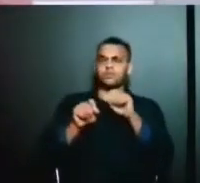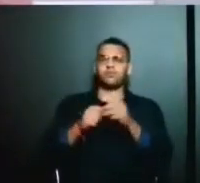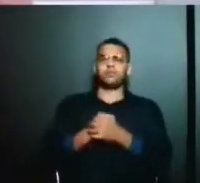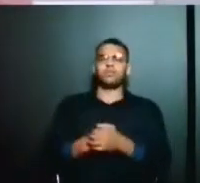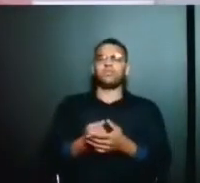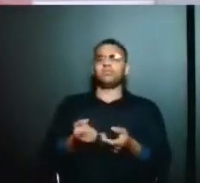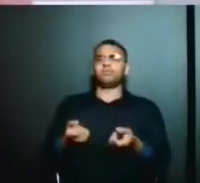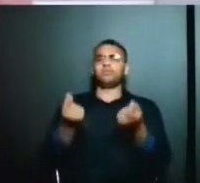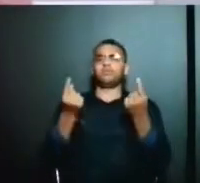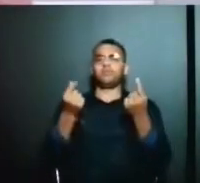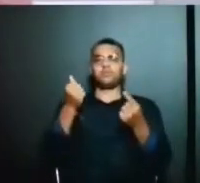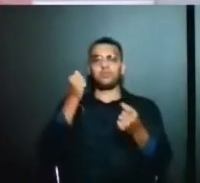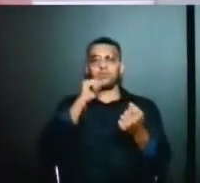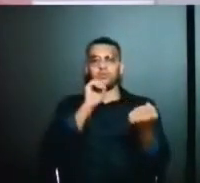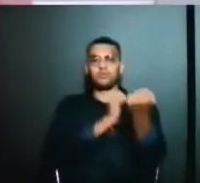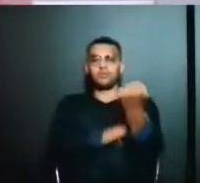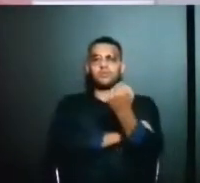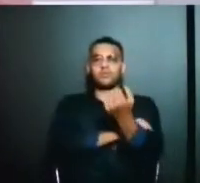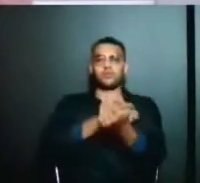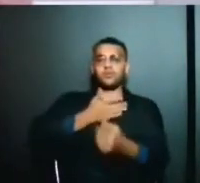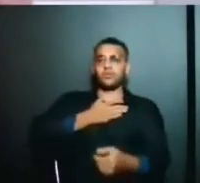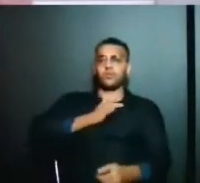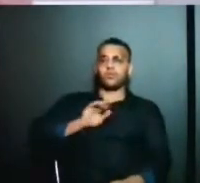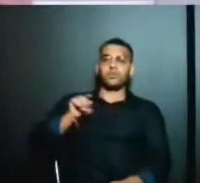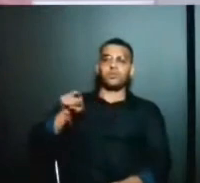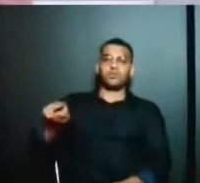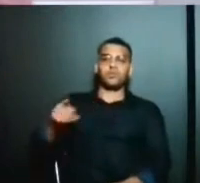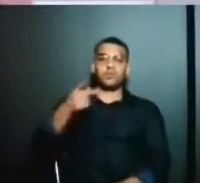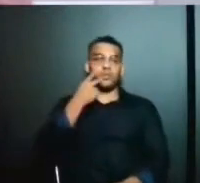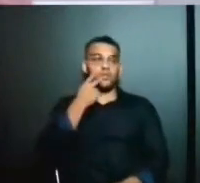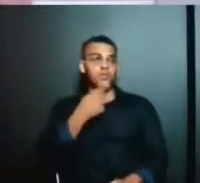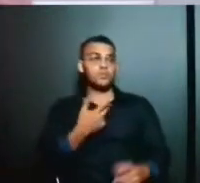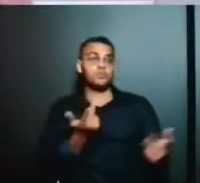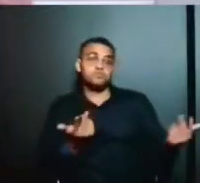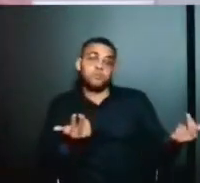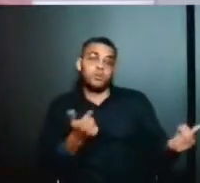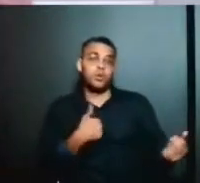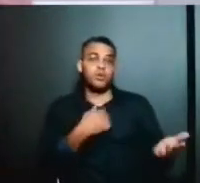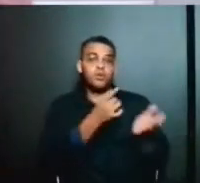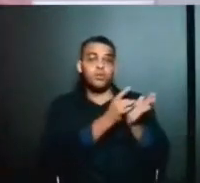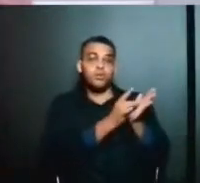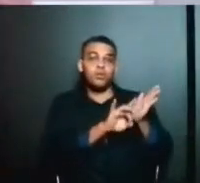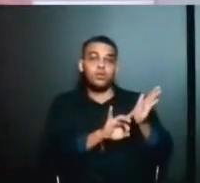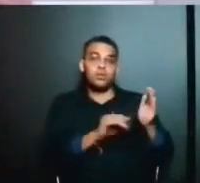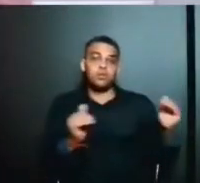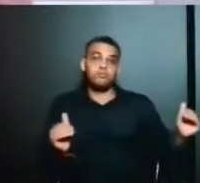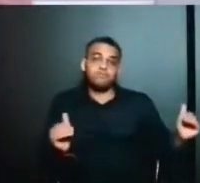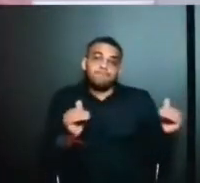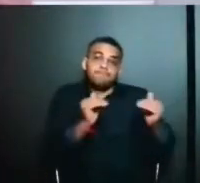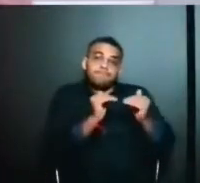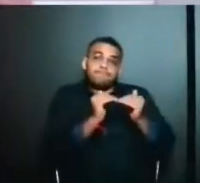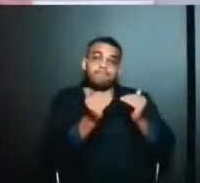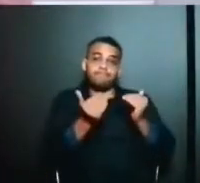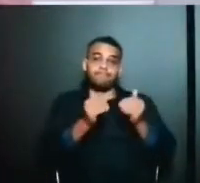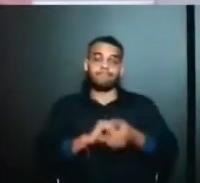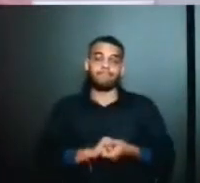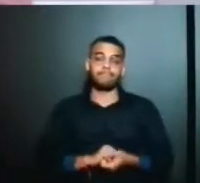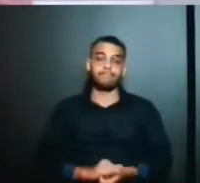as feministas não gostam muito de você. Ela respondeu: bom, eu também as odeio, então está tudo na mesma coisa.